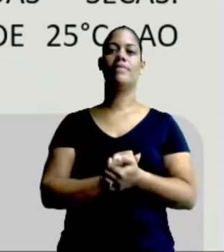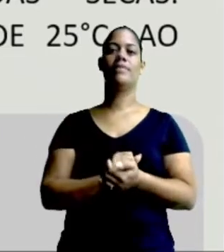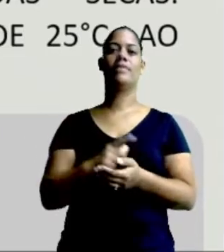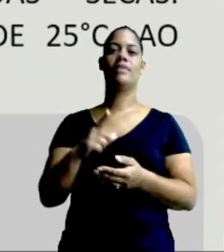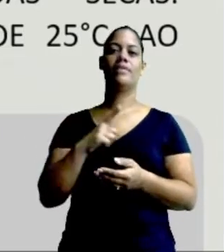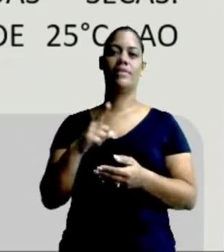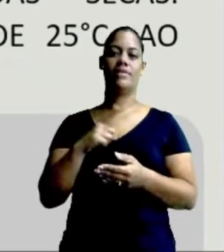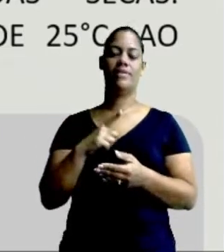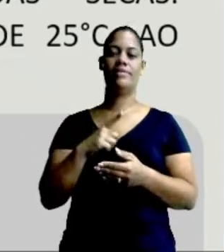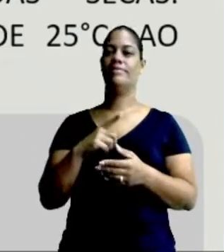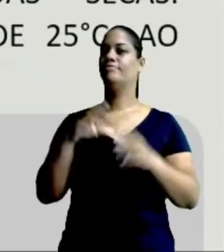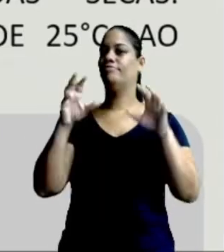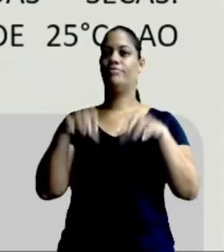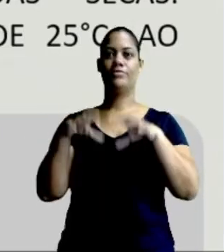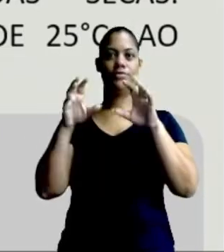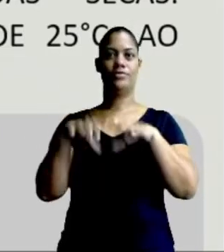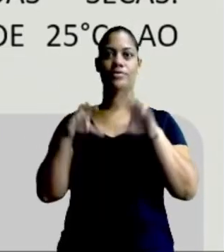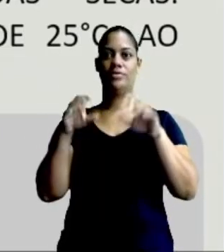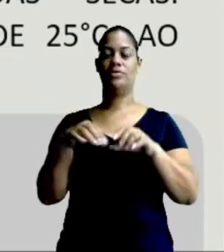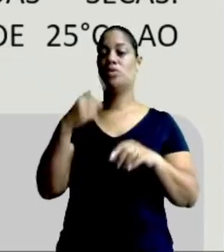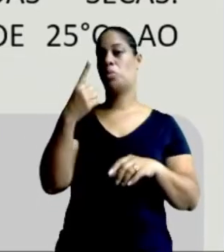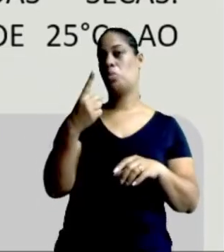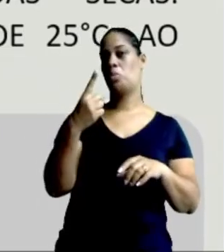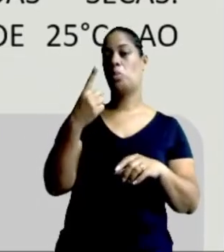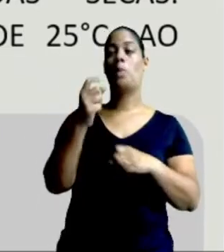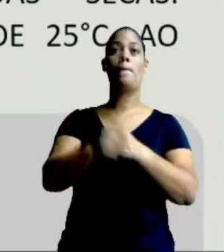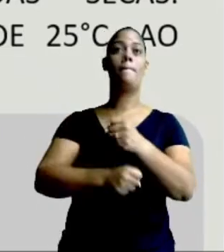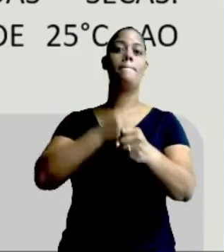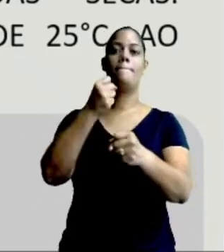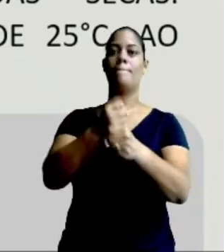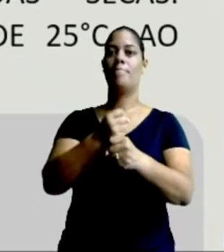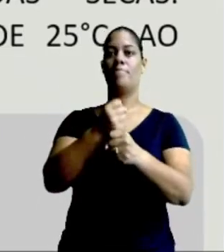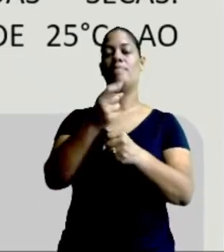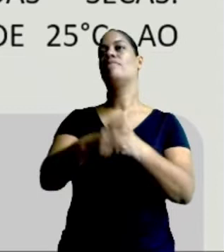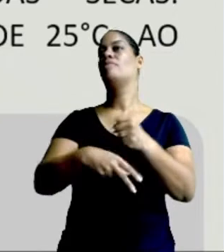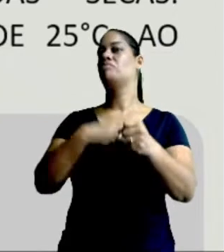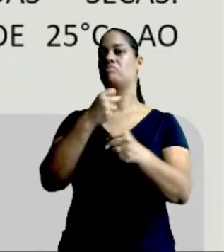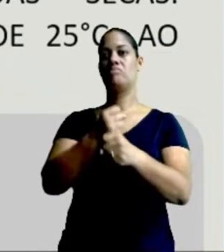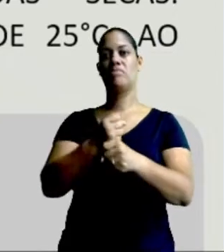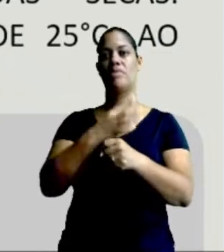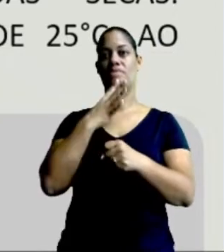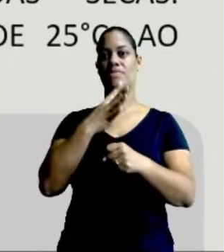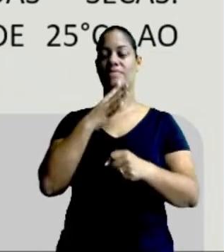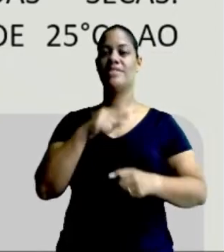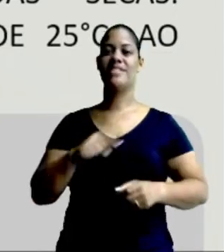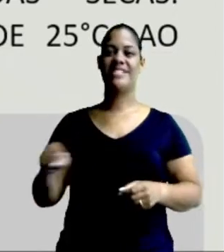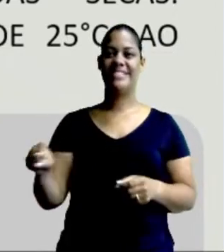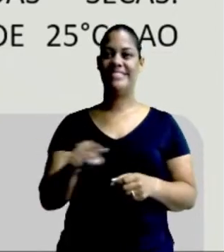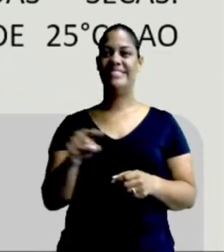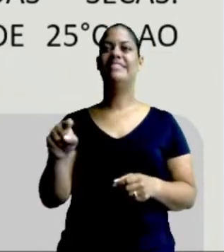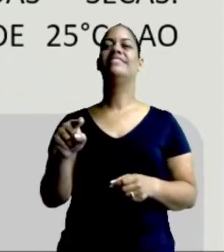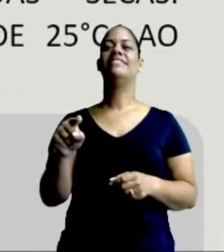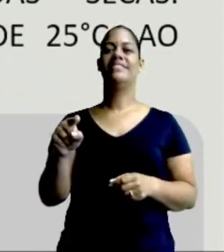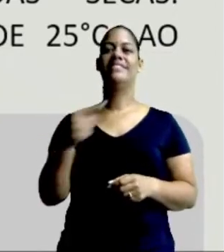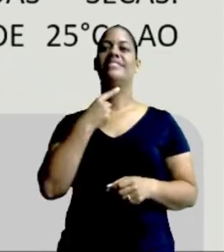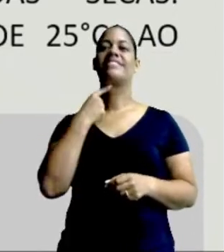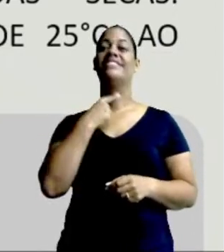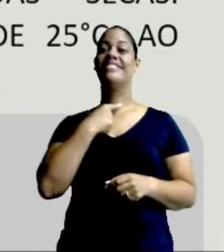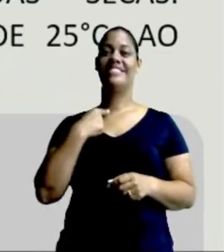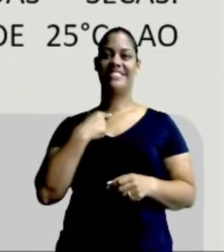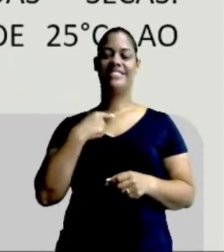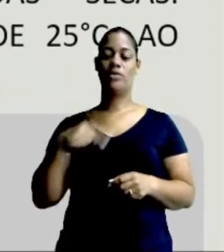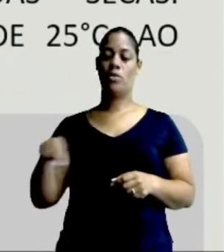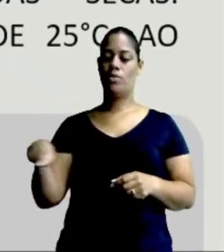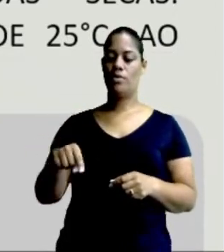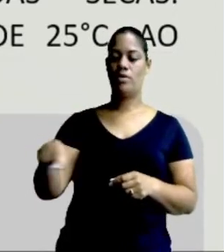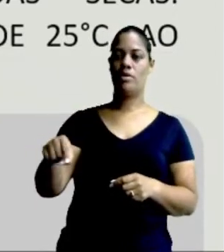de não chover por períodos de 1 ou mais anos, ocasionando as conhecidas secas. Nós temos